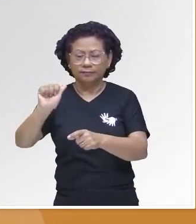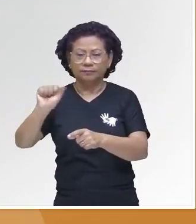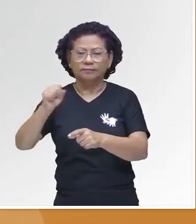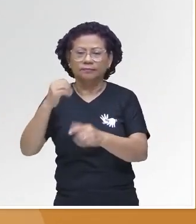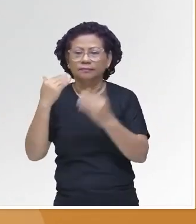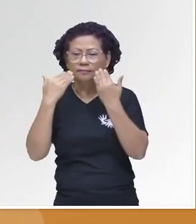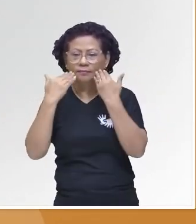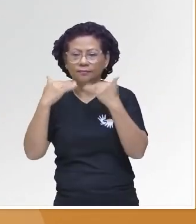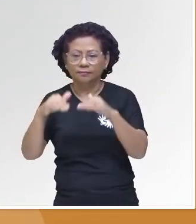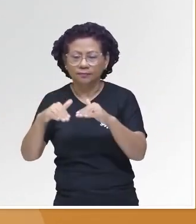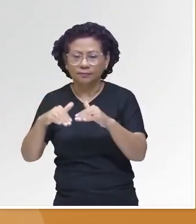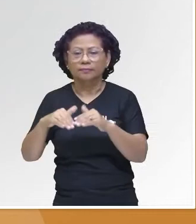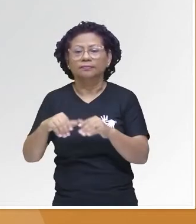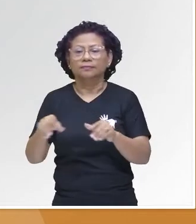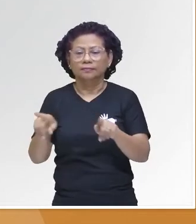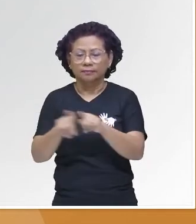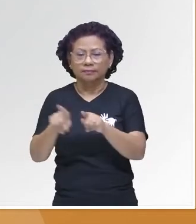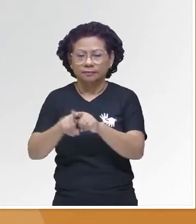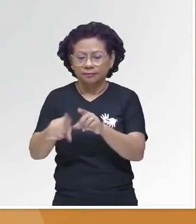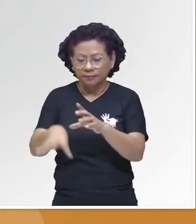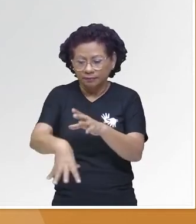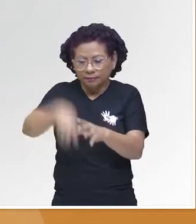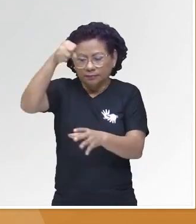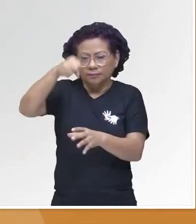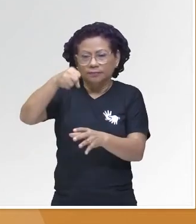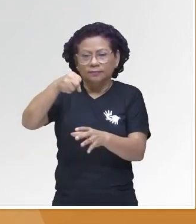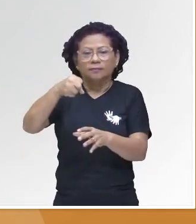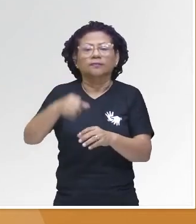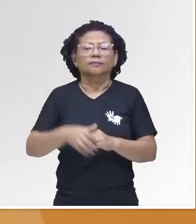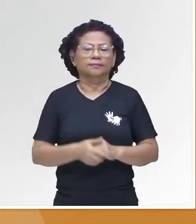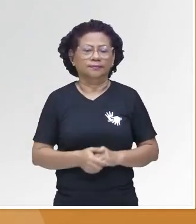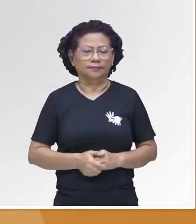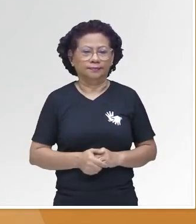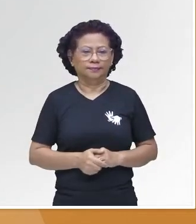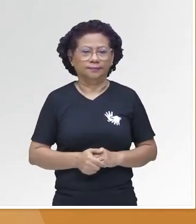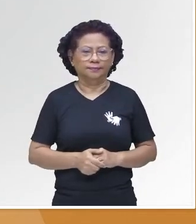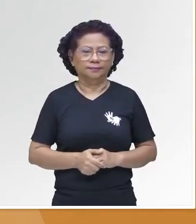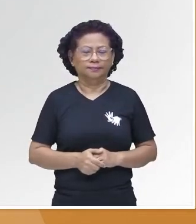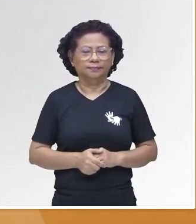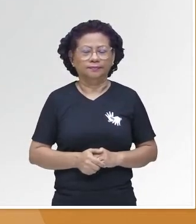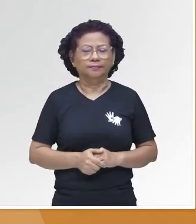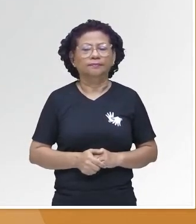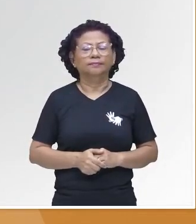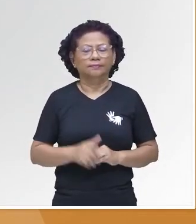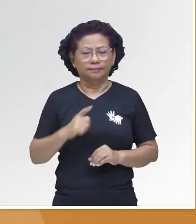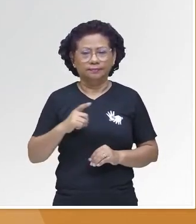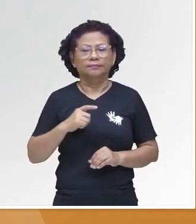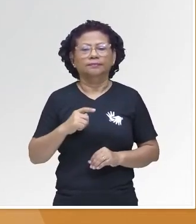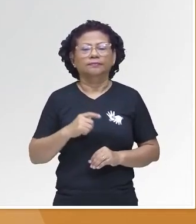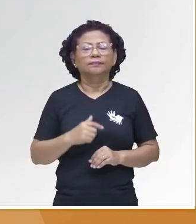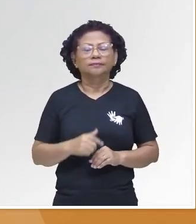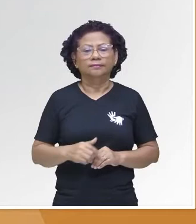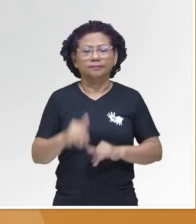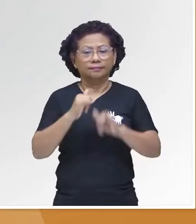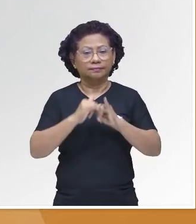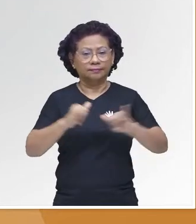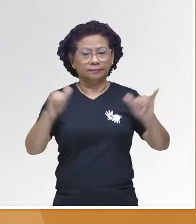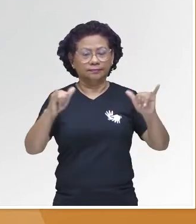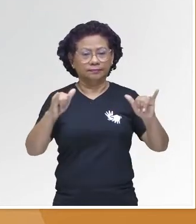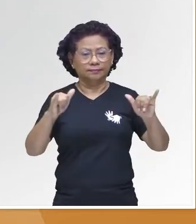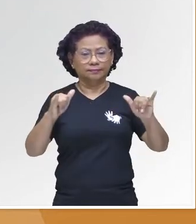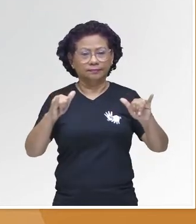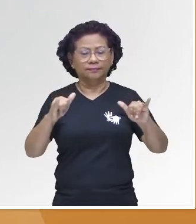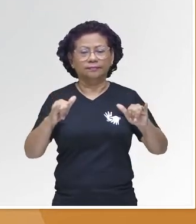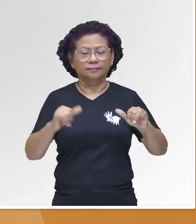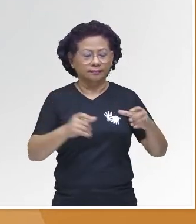natural, é feita a sua extração. Então vamos verificar aí o gás natural, algumas informações. Geralmente é extraído em forma